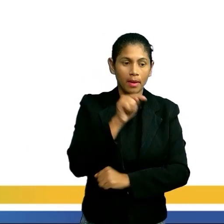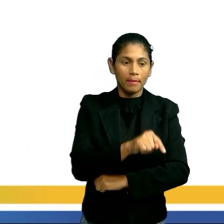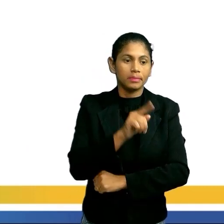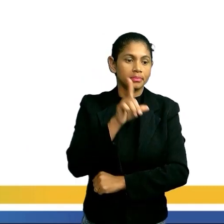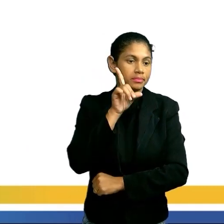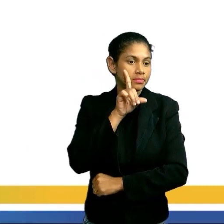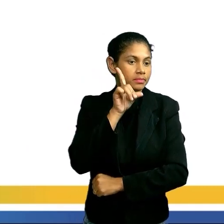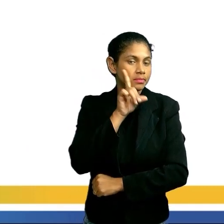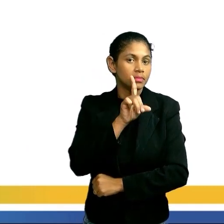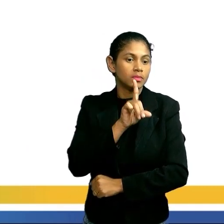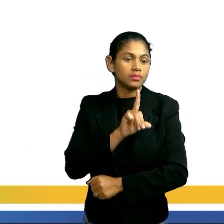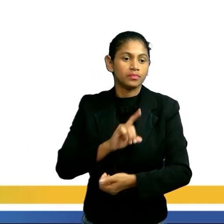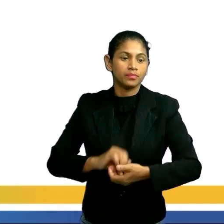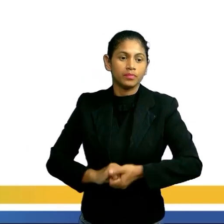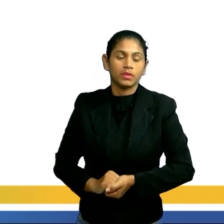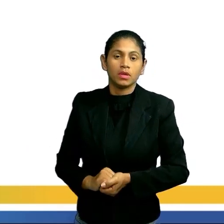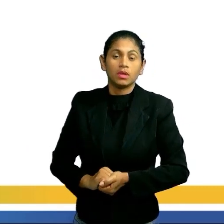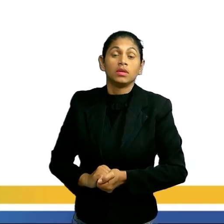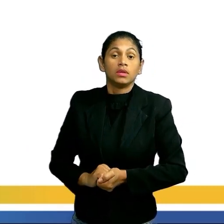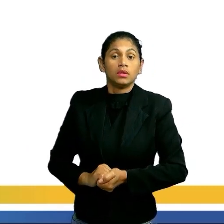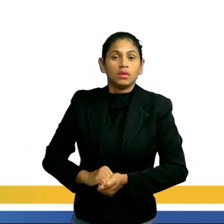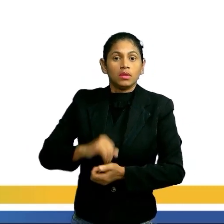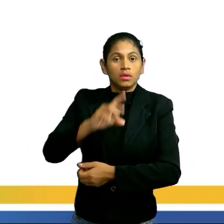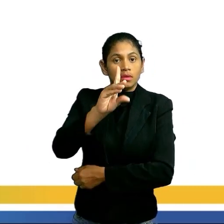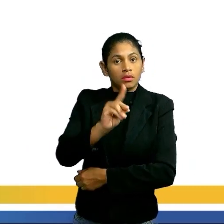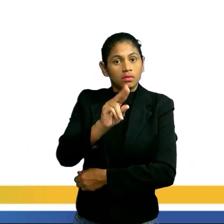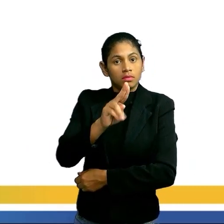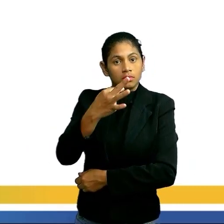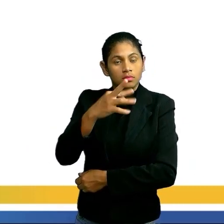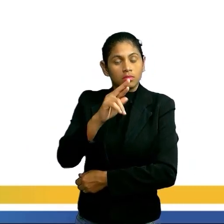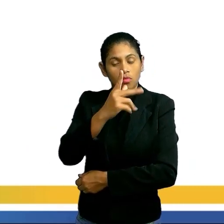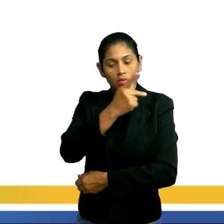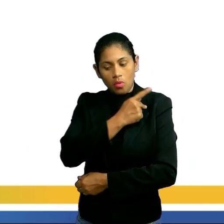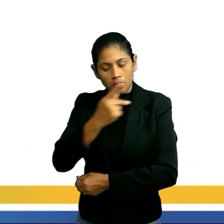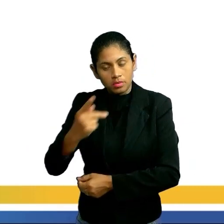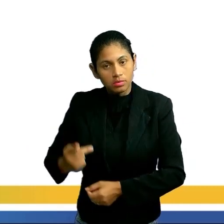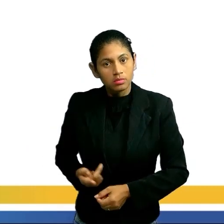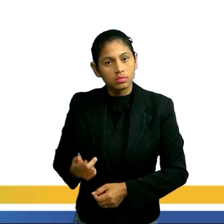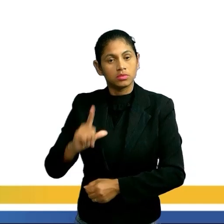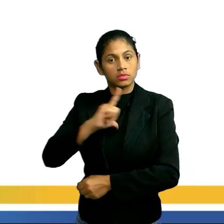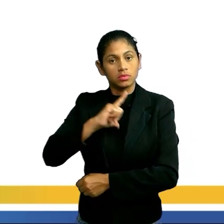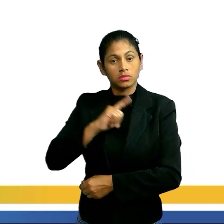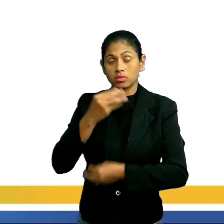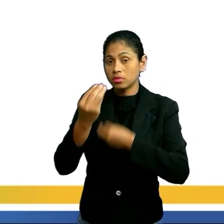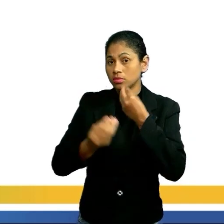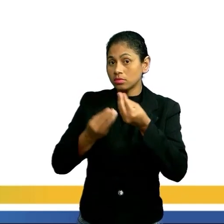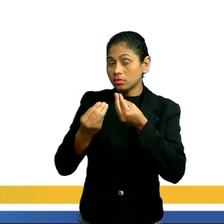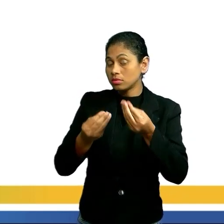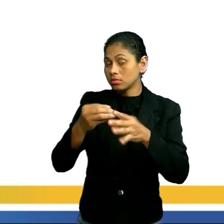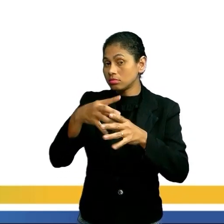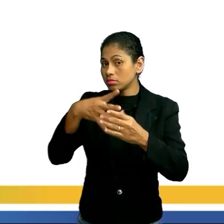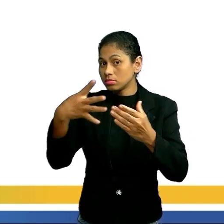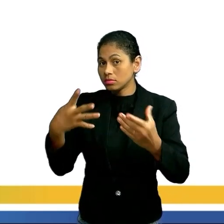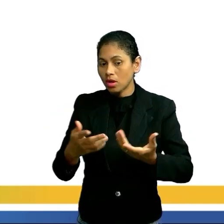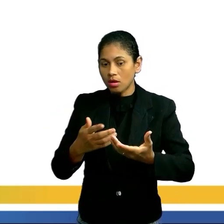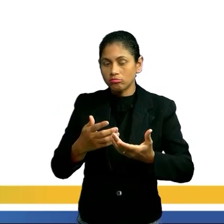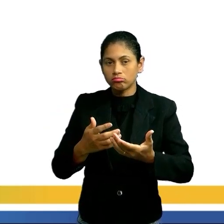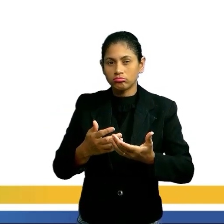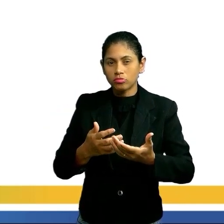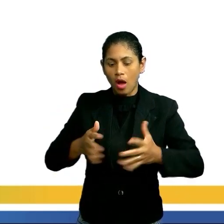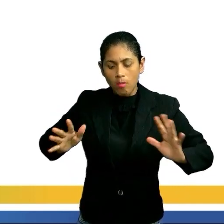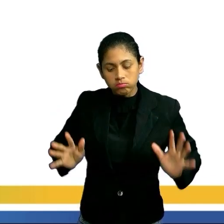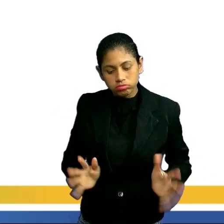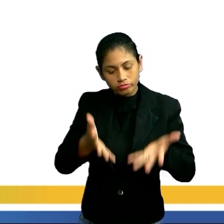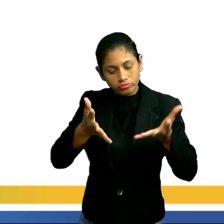o incentivo às importações como forma de combater a alta da inflação, né? Ele